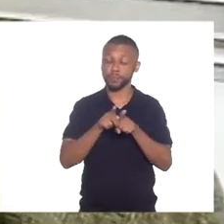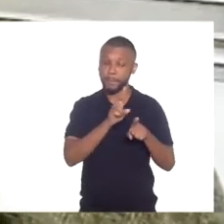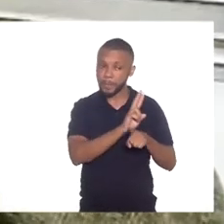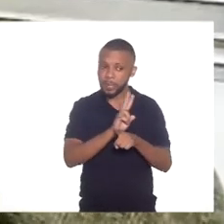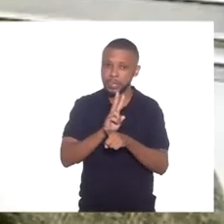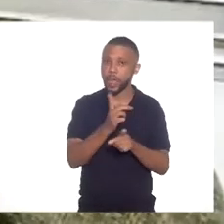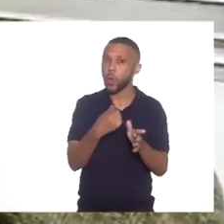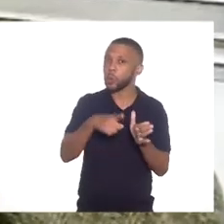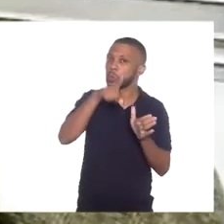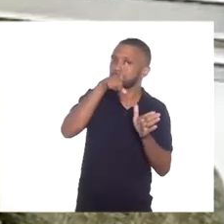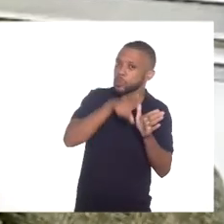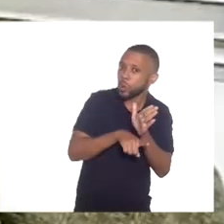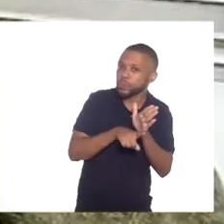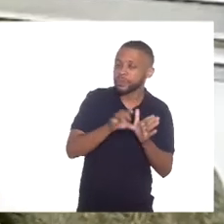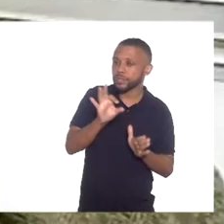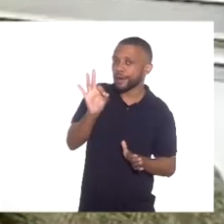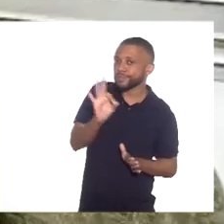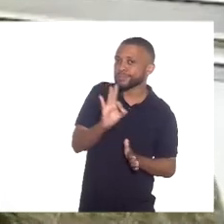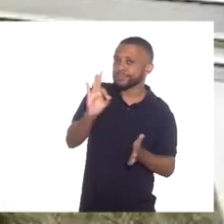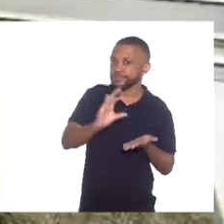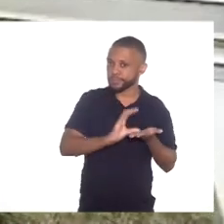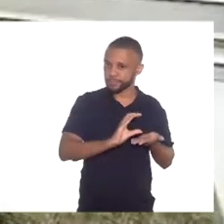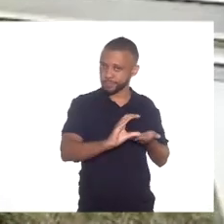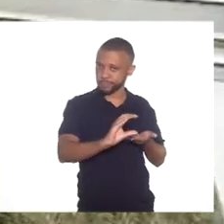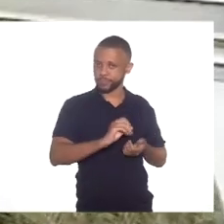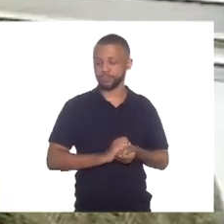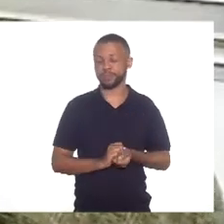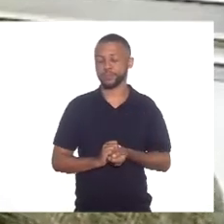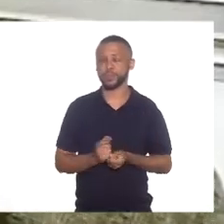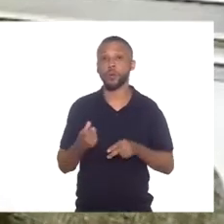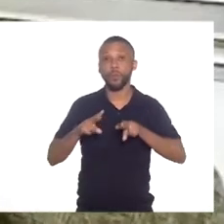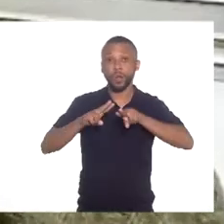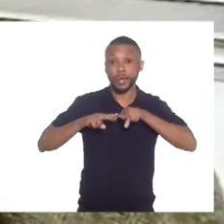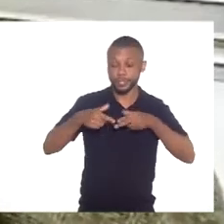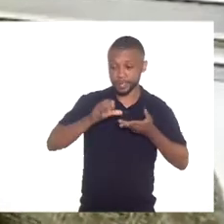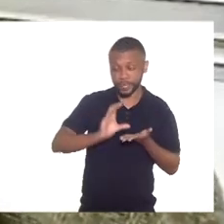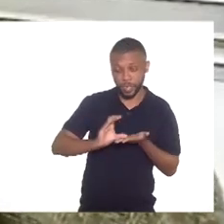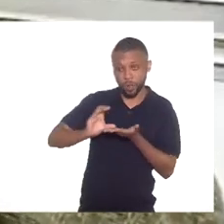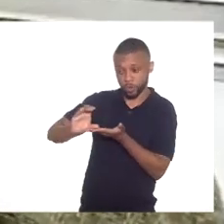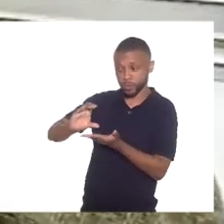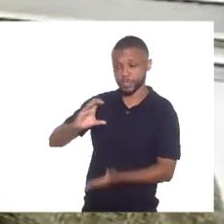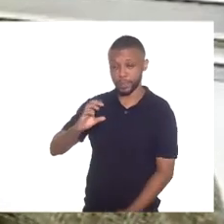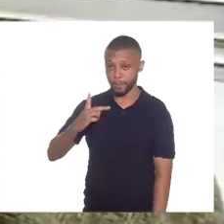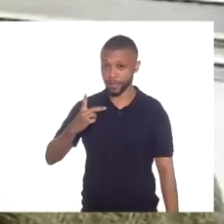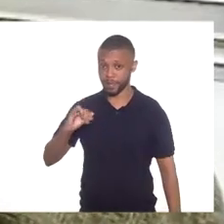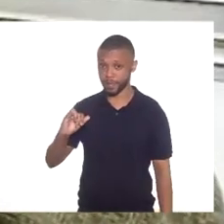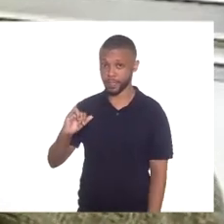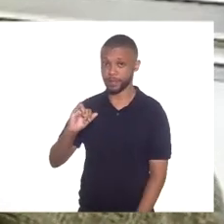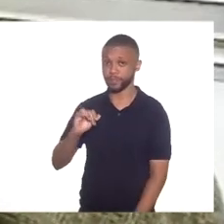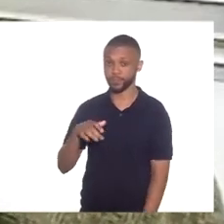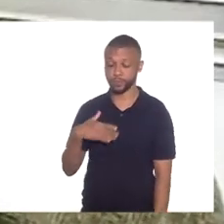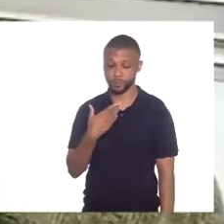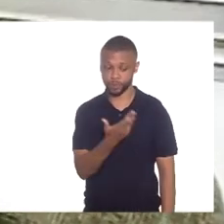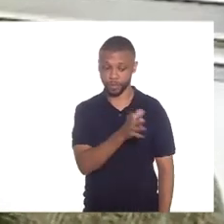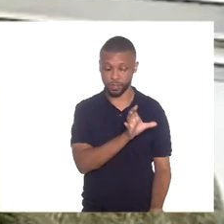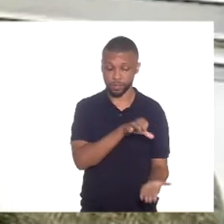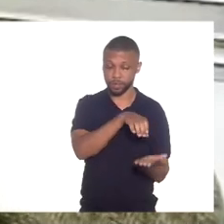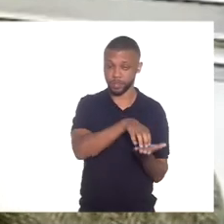especiais. Então, função dessa CPI, a Agência Nacional